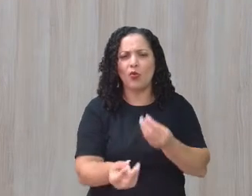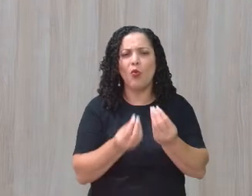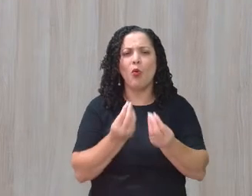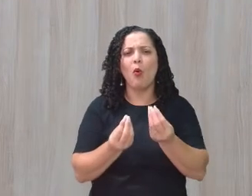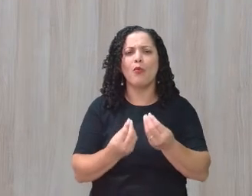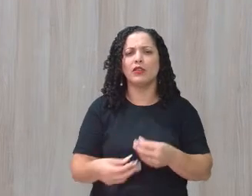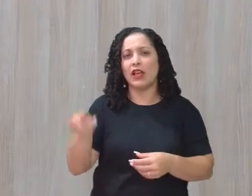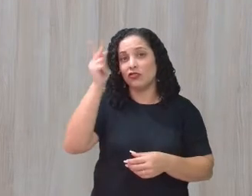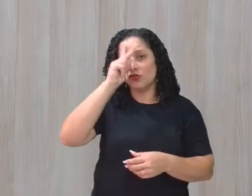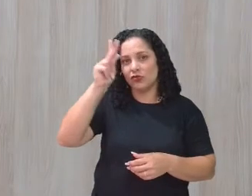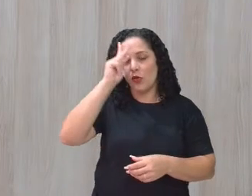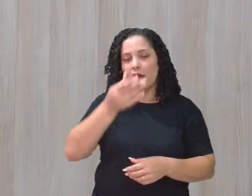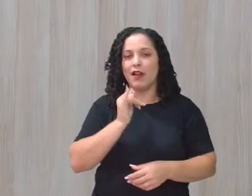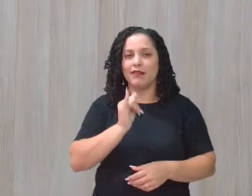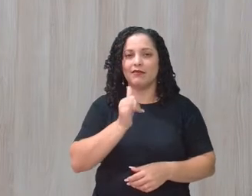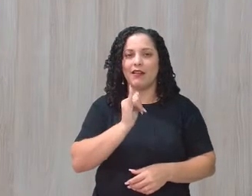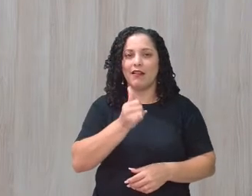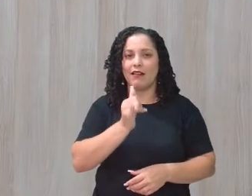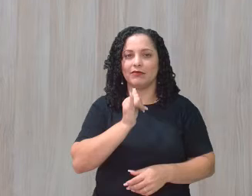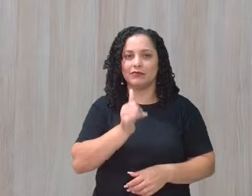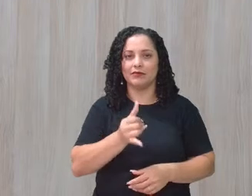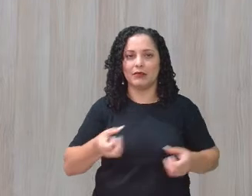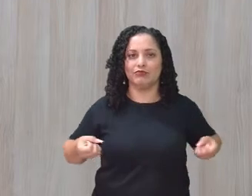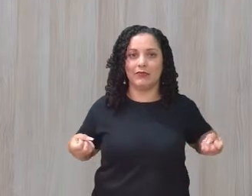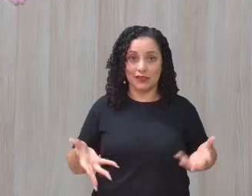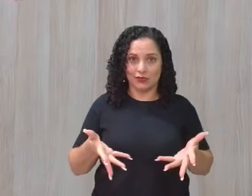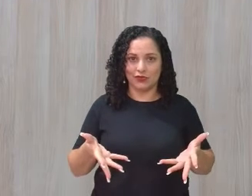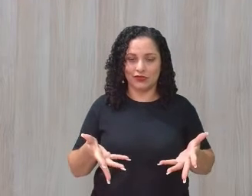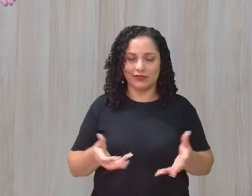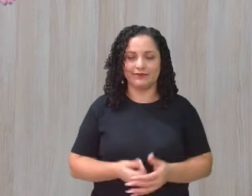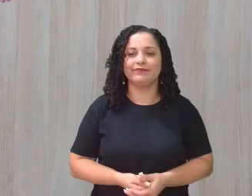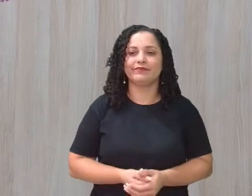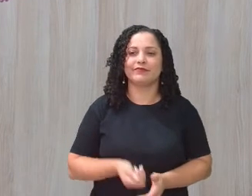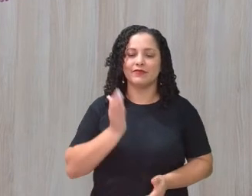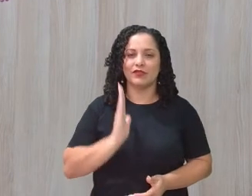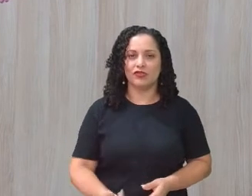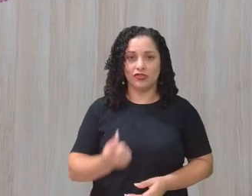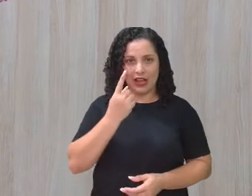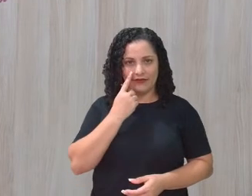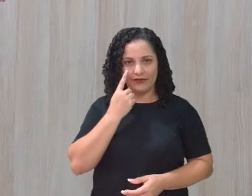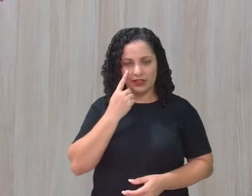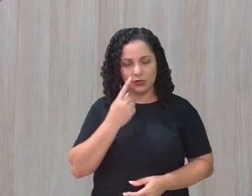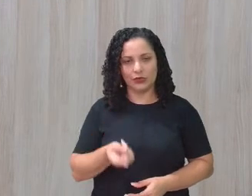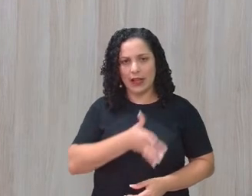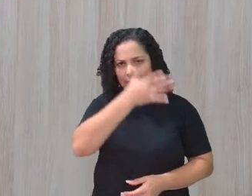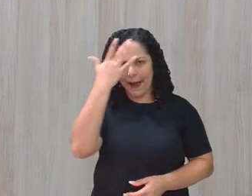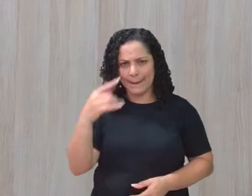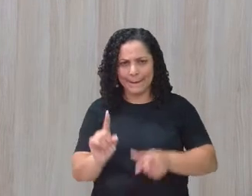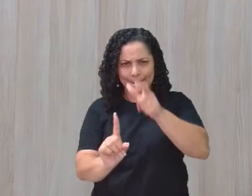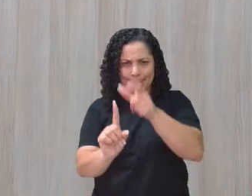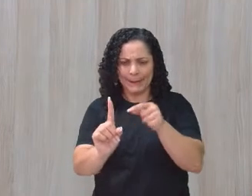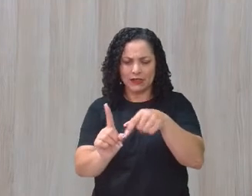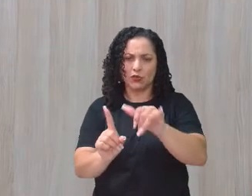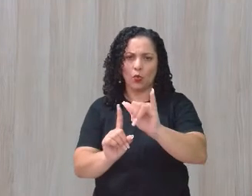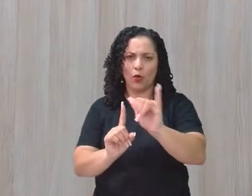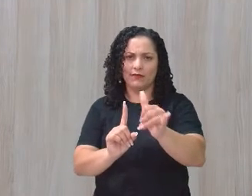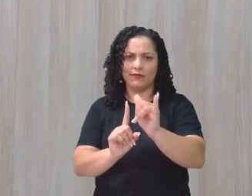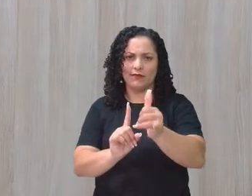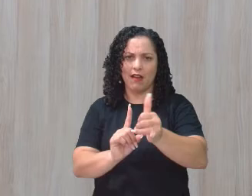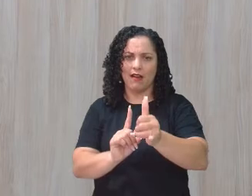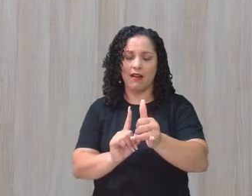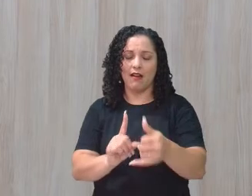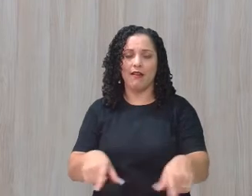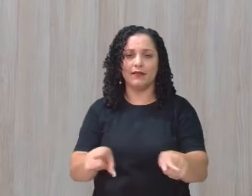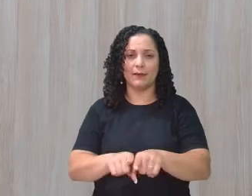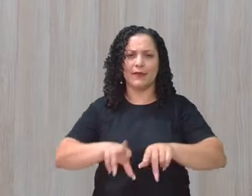Ela é contada por meio das ações. Já que a gente já viu a questão do narrador e todas as suas formas,